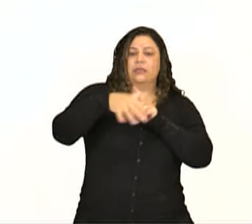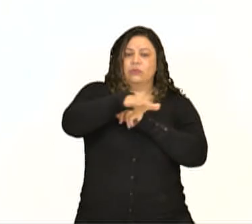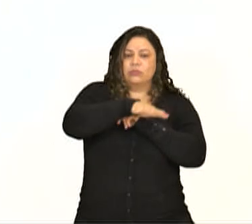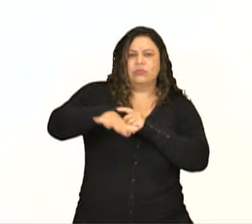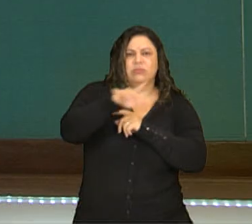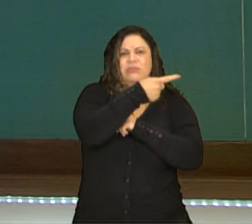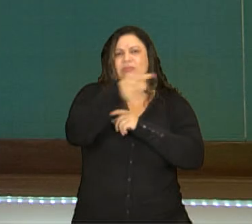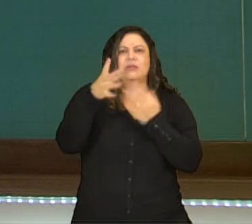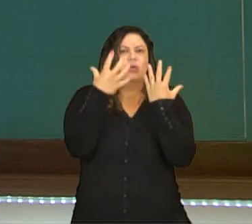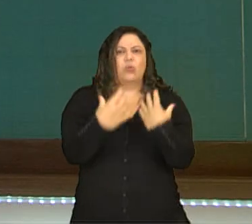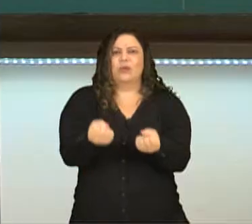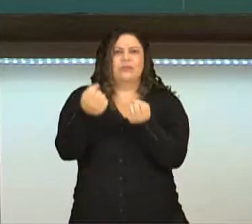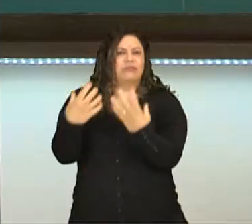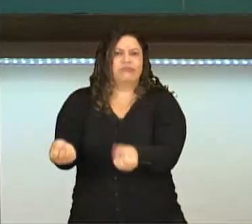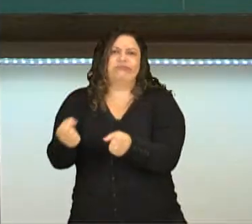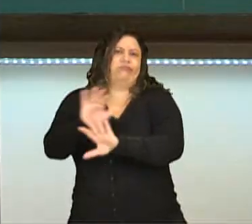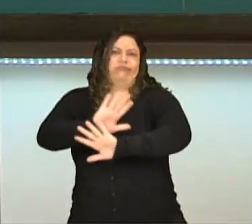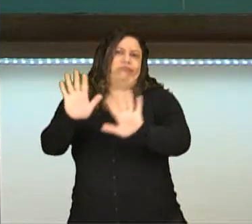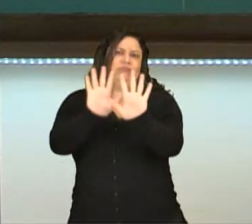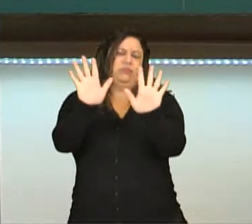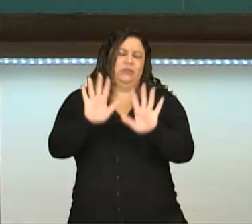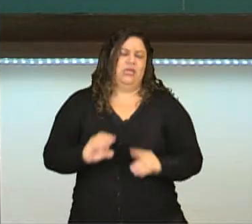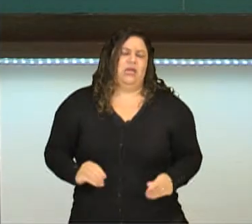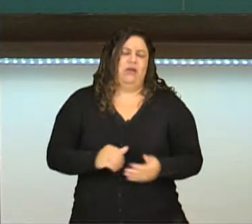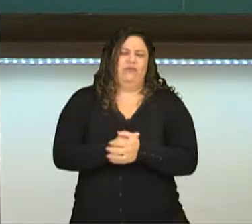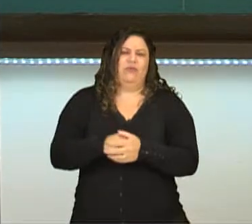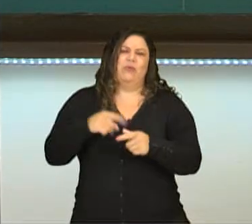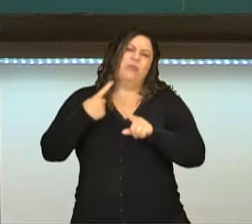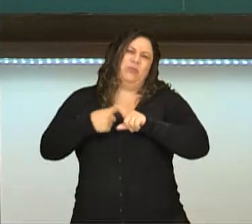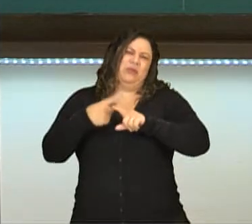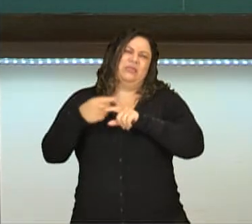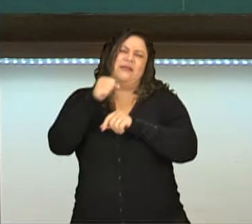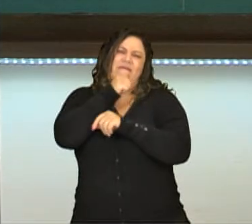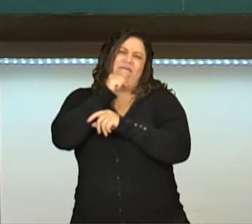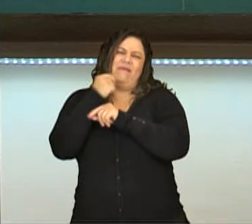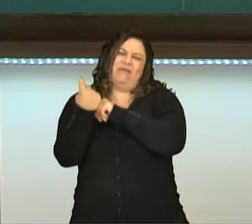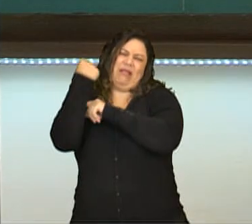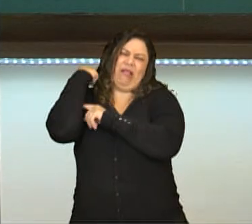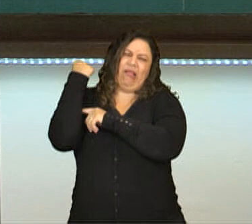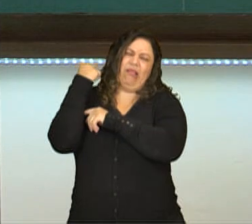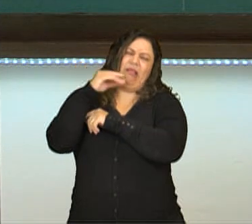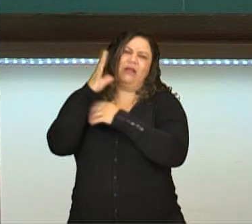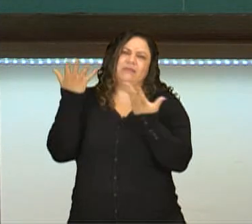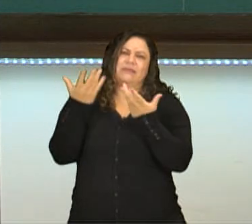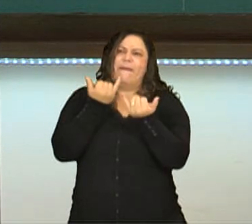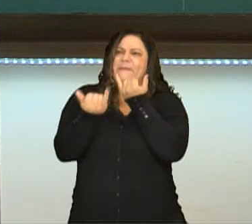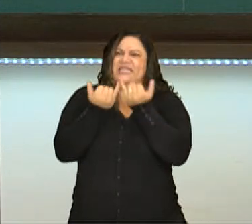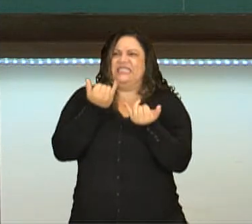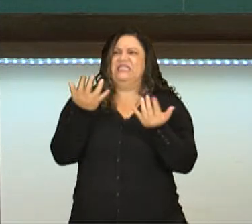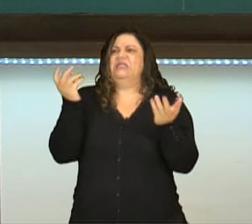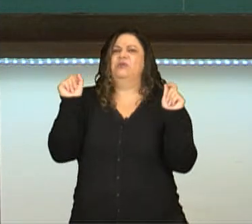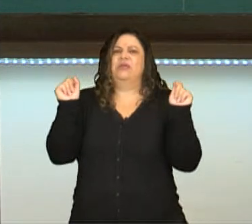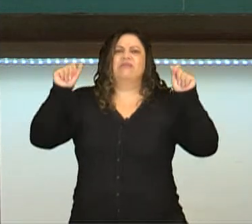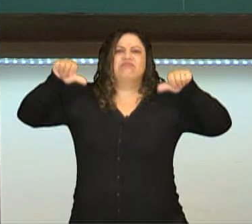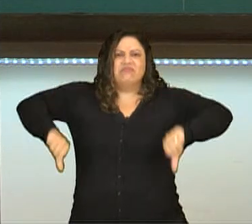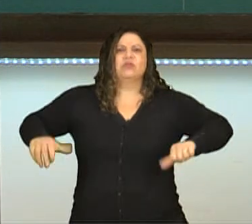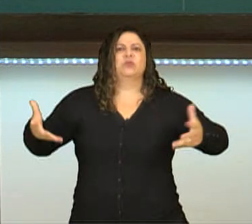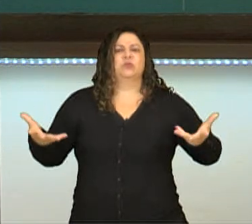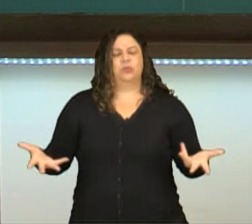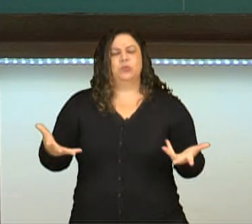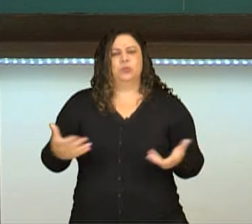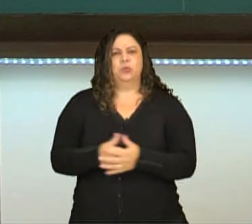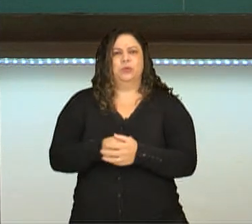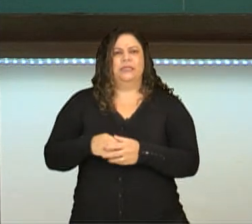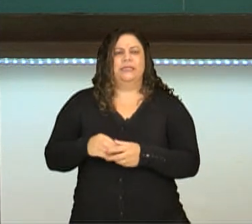a rumba, por considerar, às vezes, ela muito primitiva, muito selvagem e não era adequada para algumas populações ali das